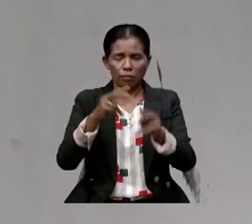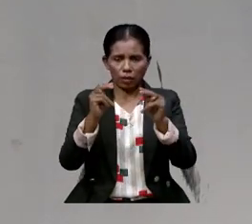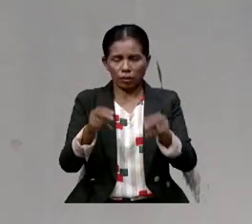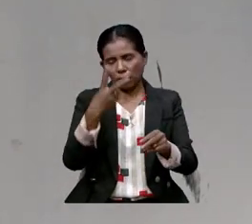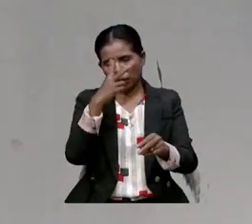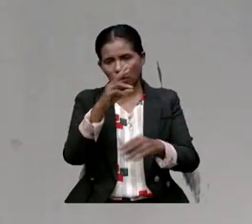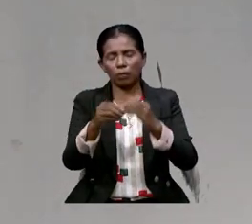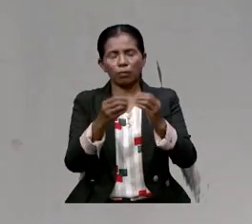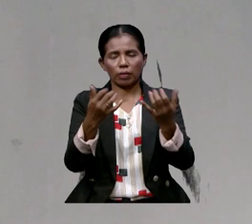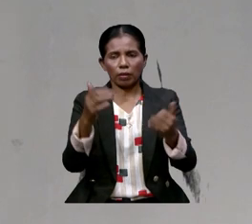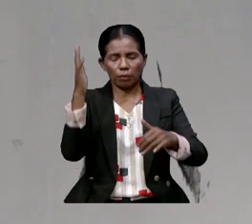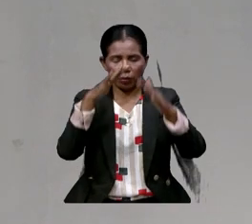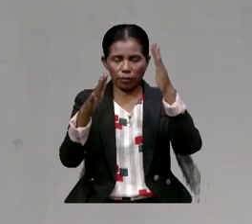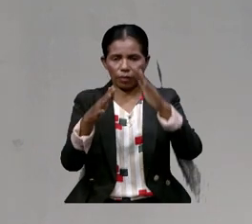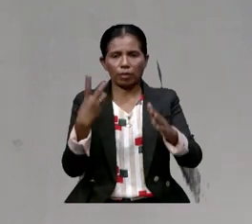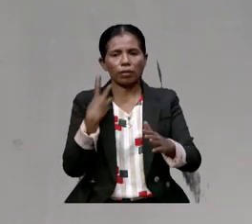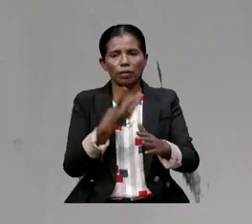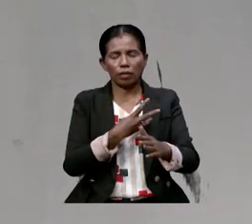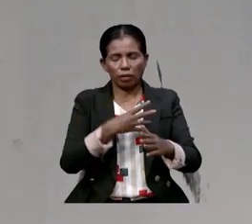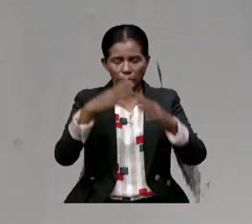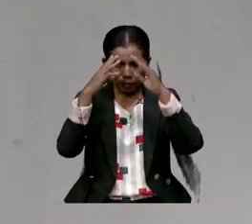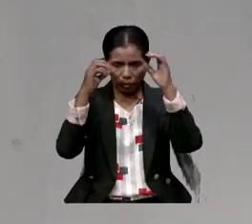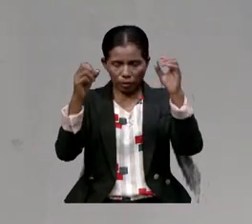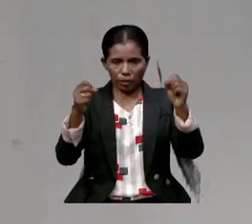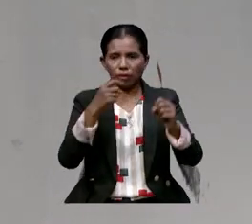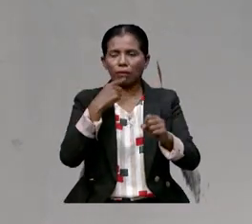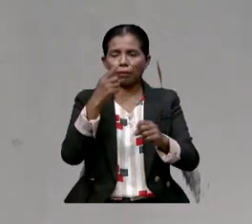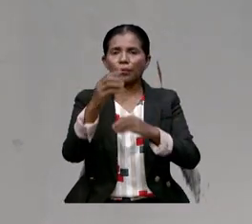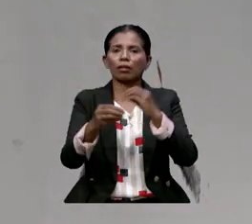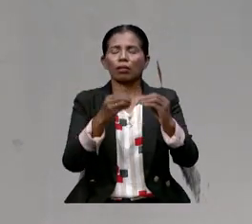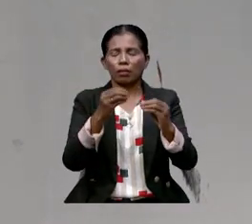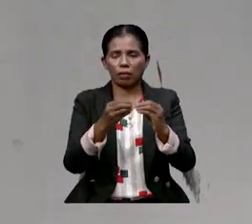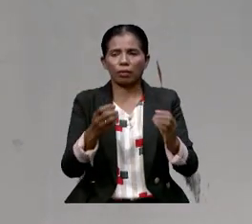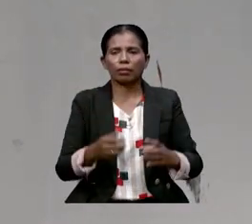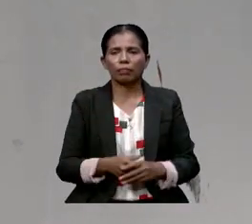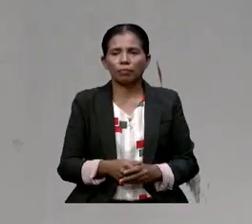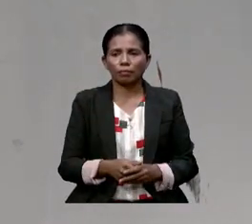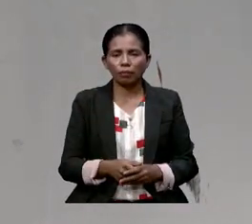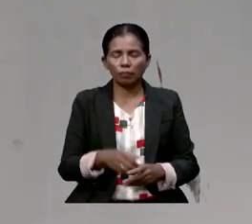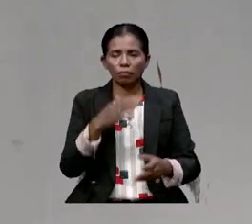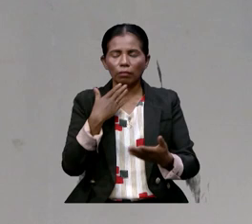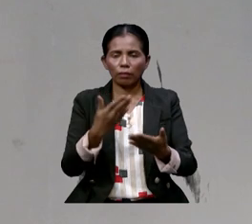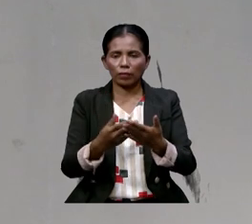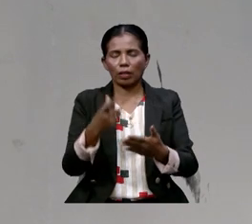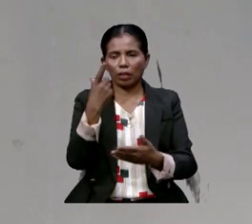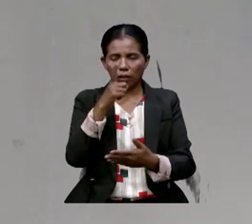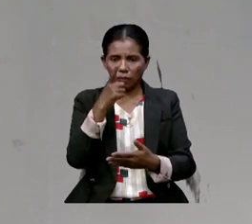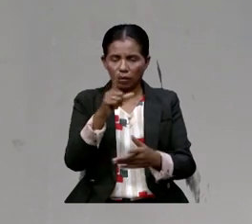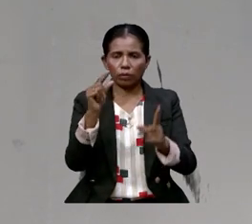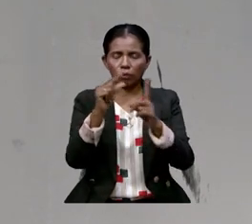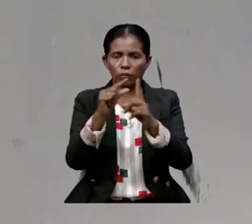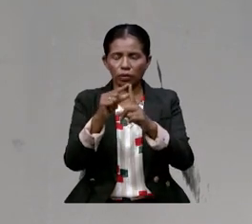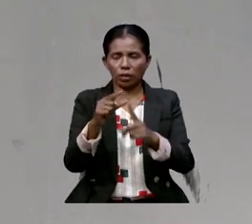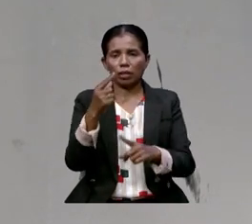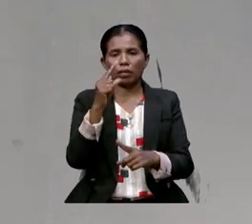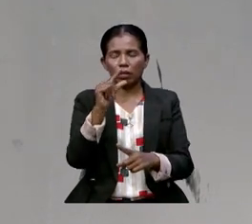O problema é que o presidente do Conselho de Missão de Ané, Conabá, a qualidade da linguagem. Também está